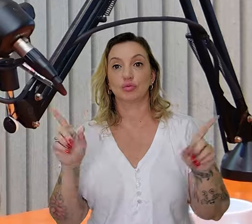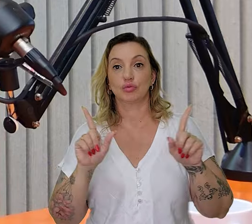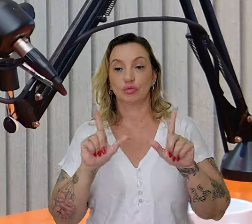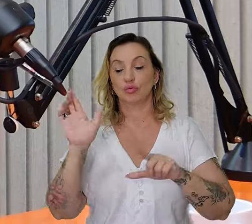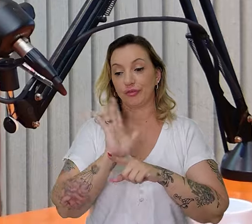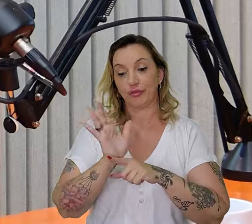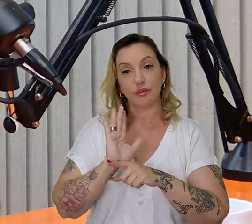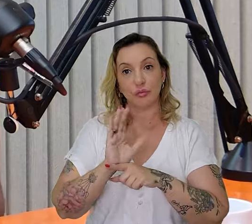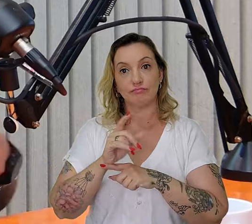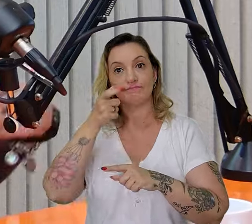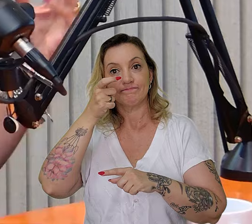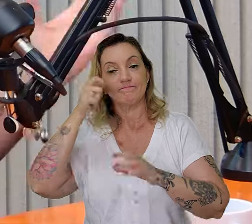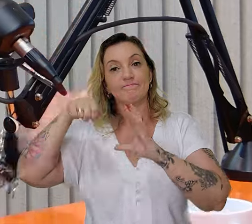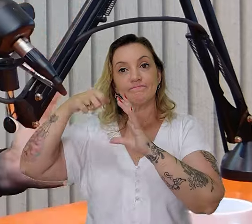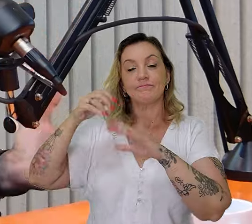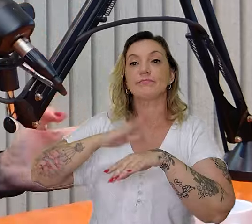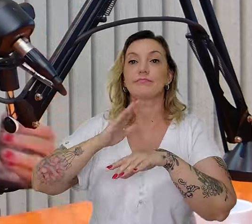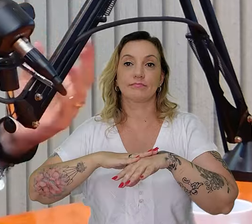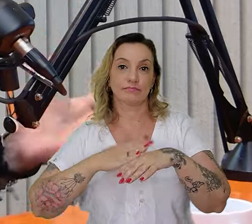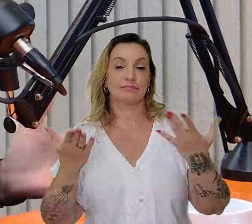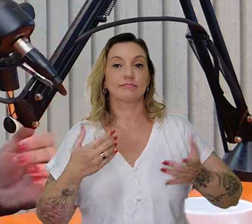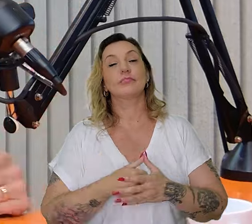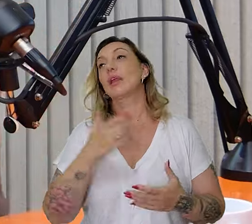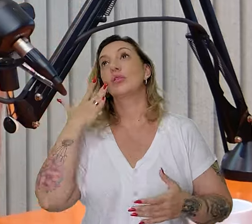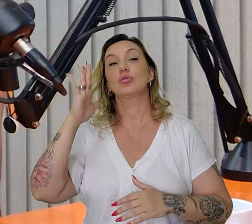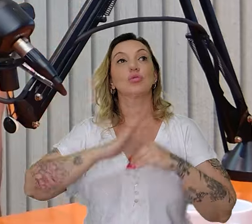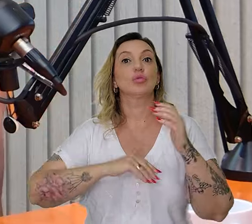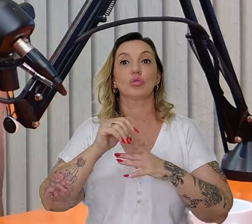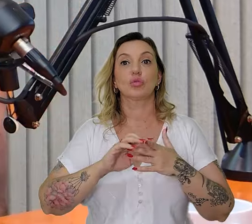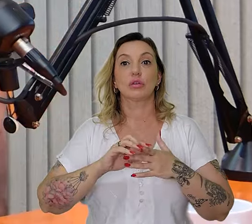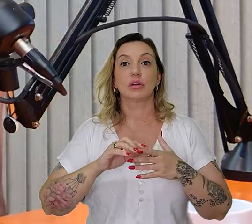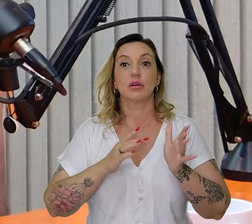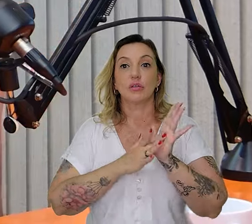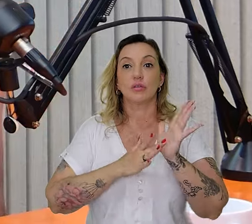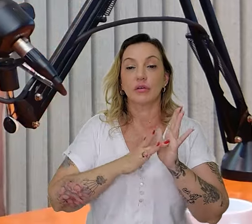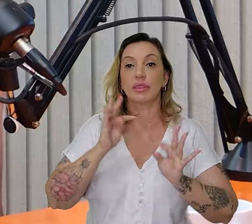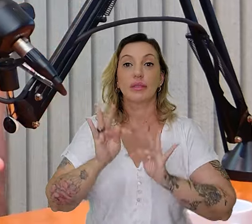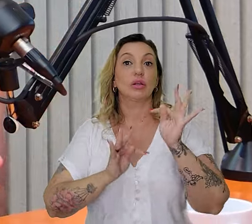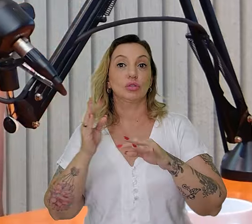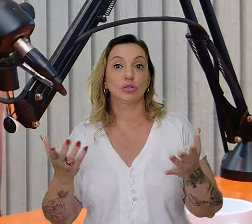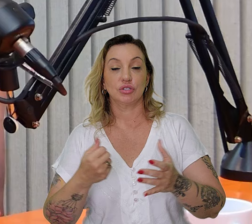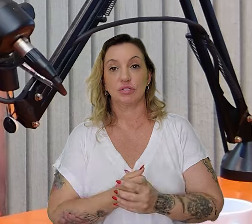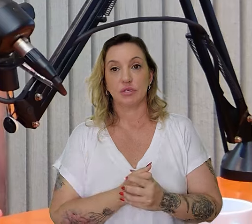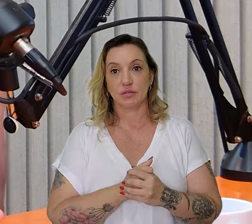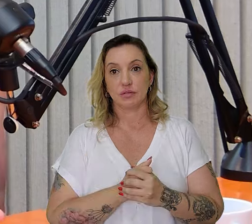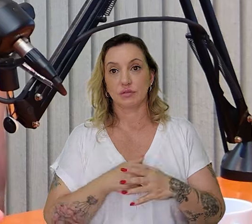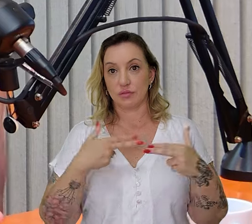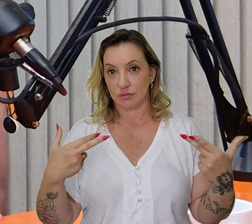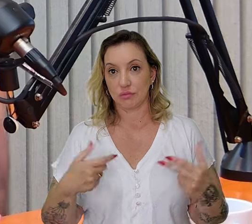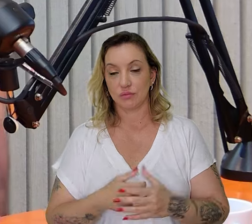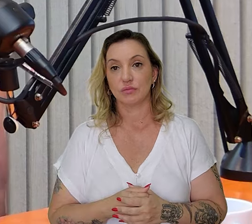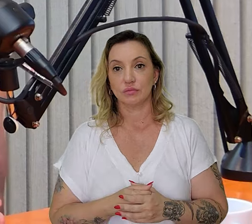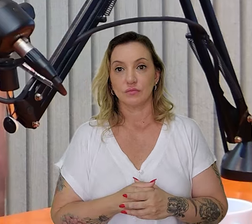filmando tem que estar fazendo né ou sei lá construir o seu simulador no caso de tecnologia então todos eles são muito